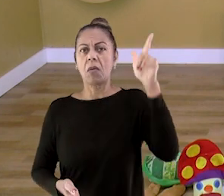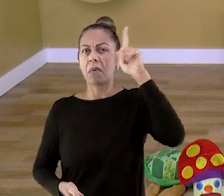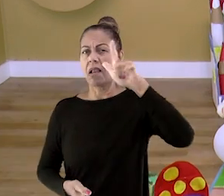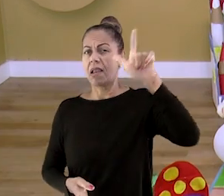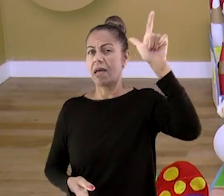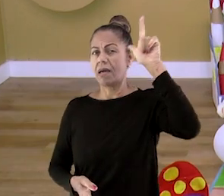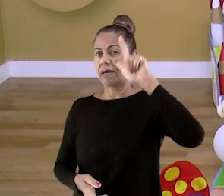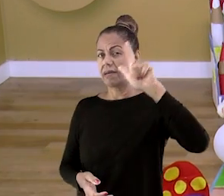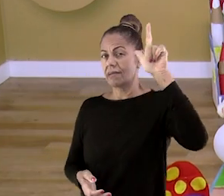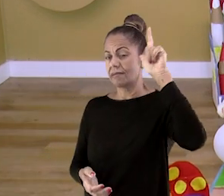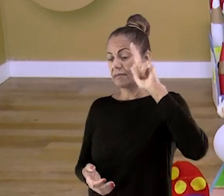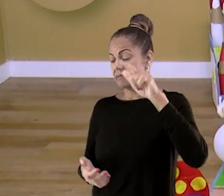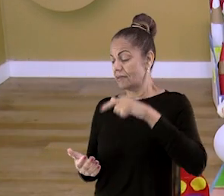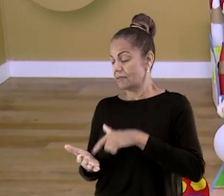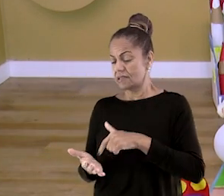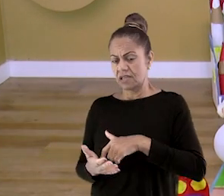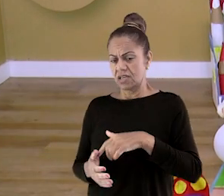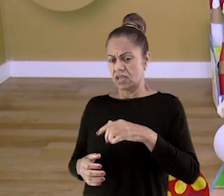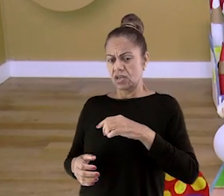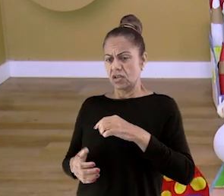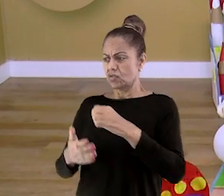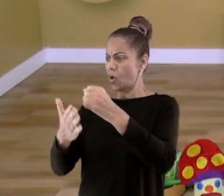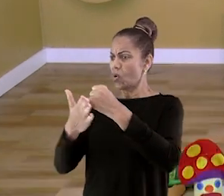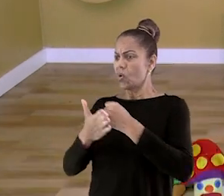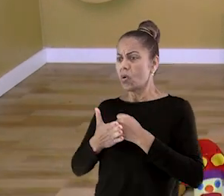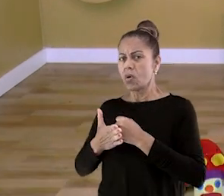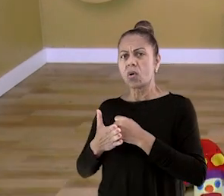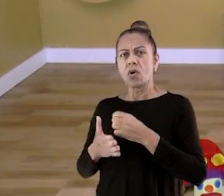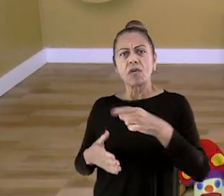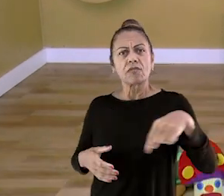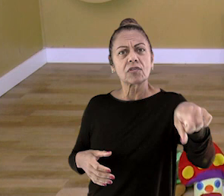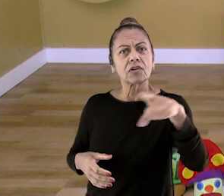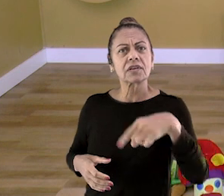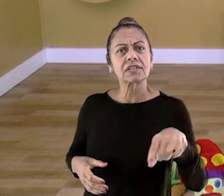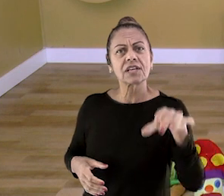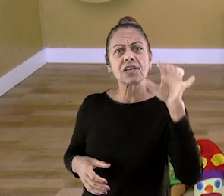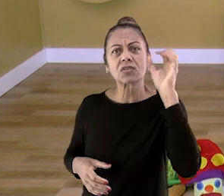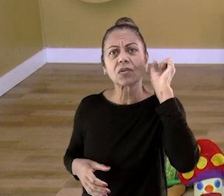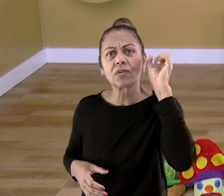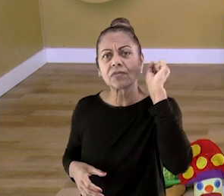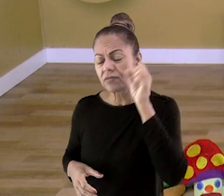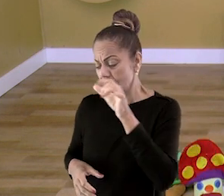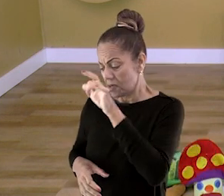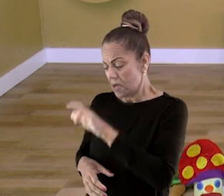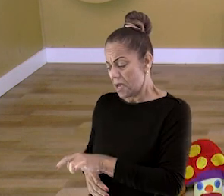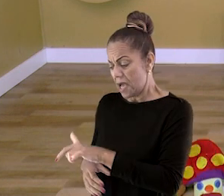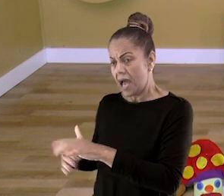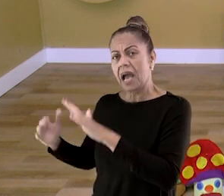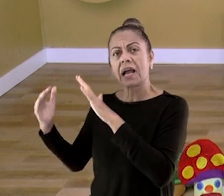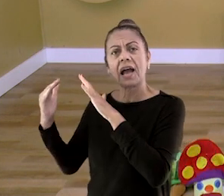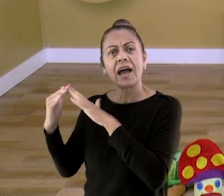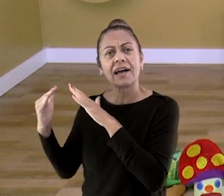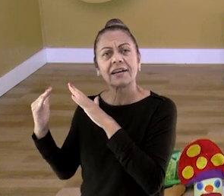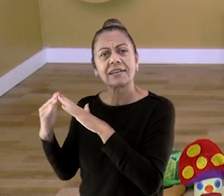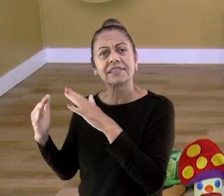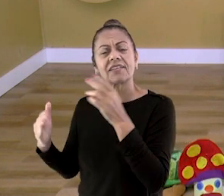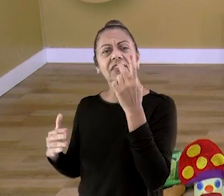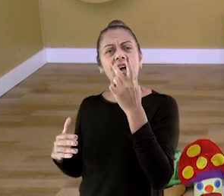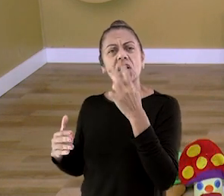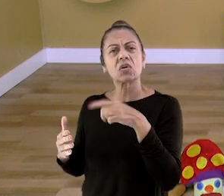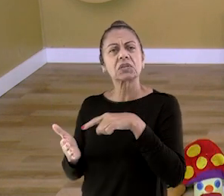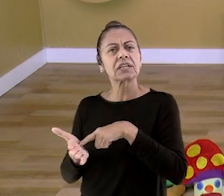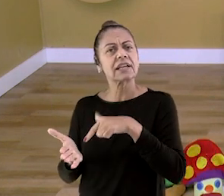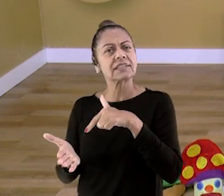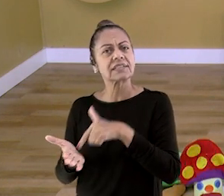Saci é uma lenda ai socorro Vocês ouviram a casa falou que não